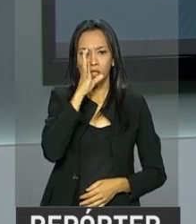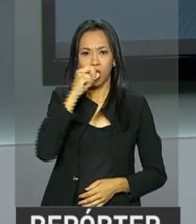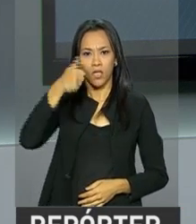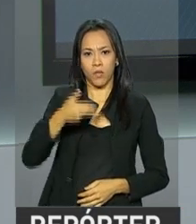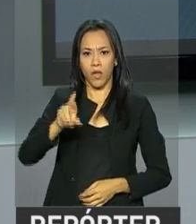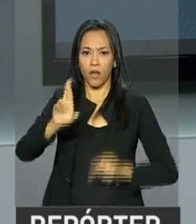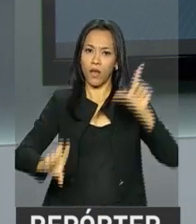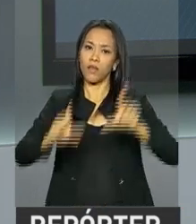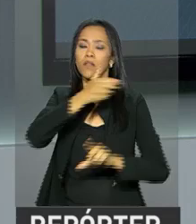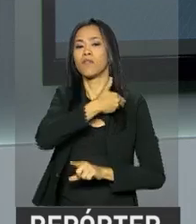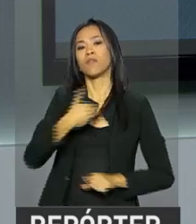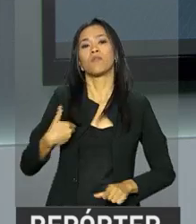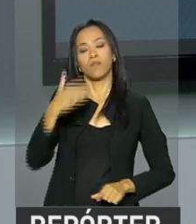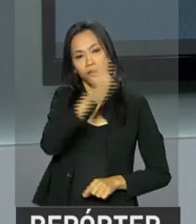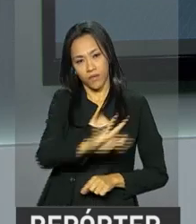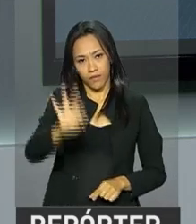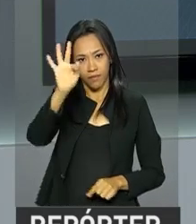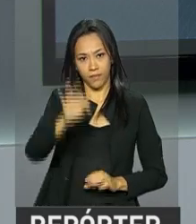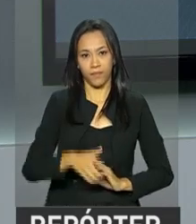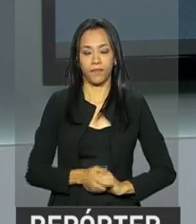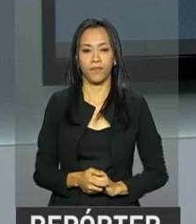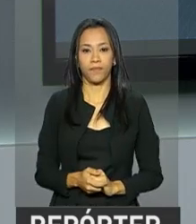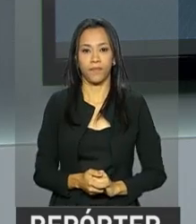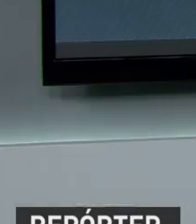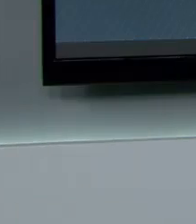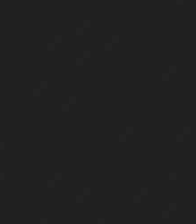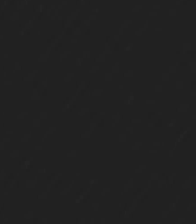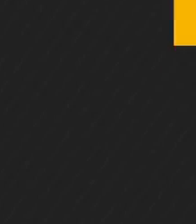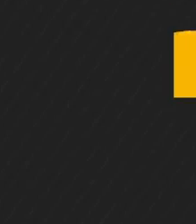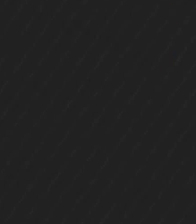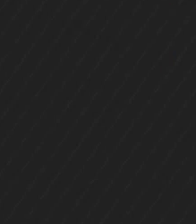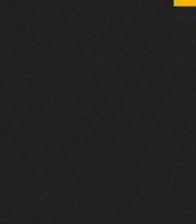gente aqui na NBR a TV do Governo Federal